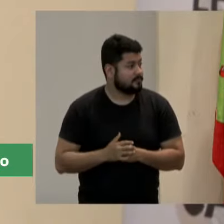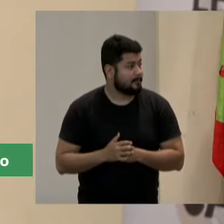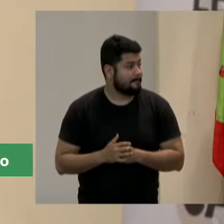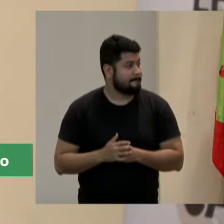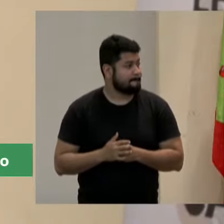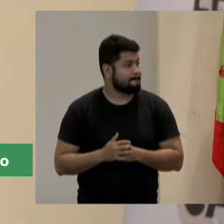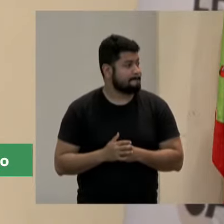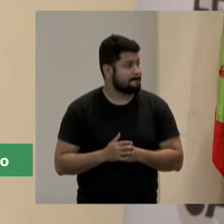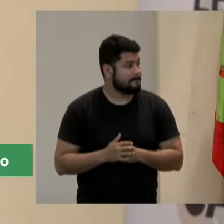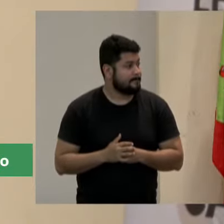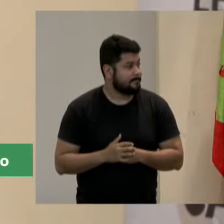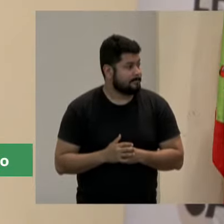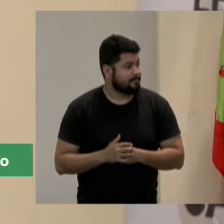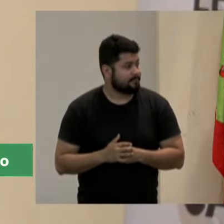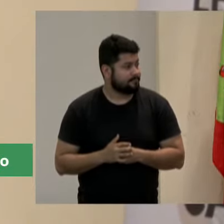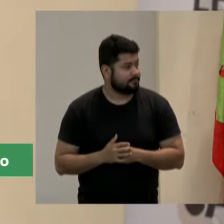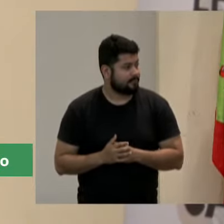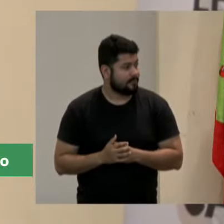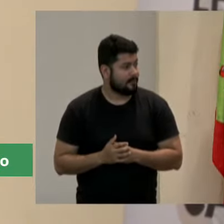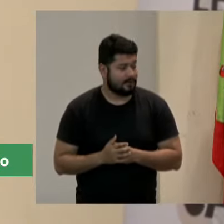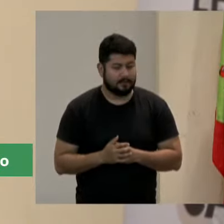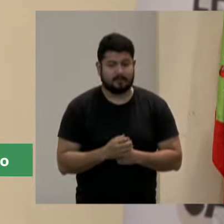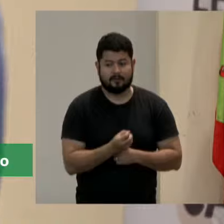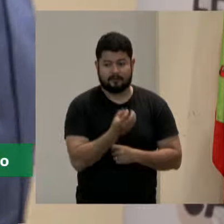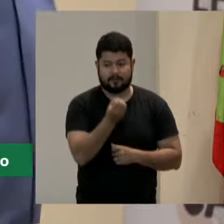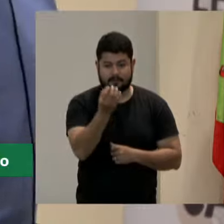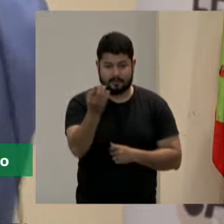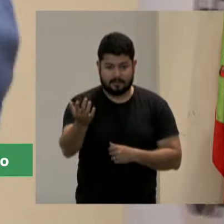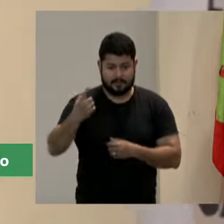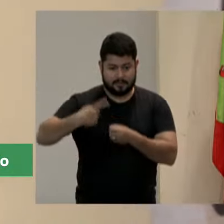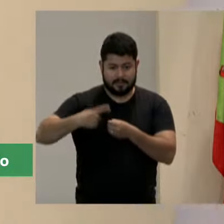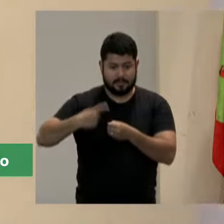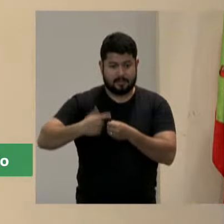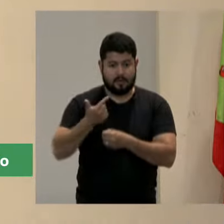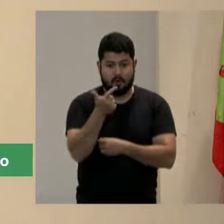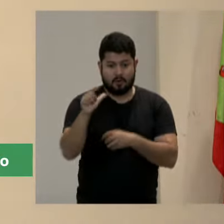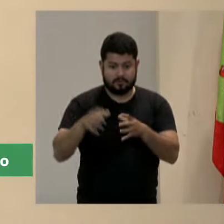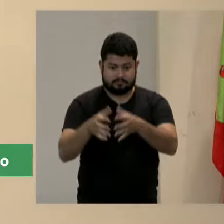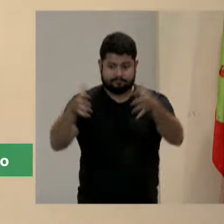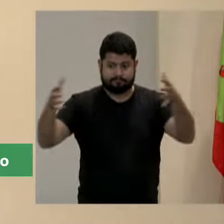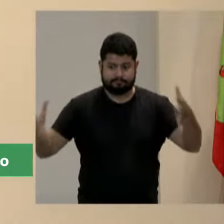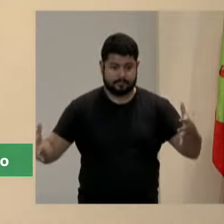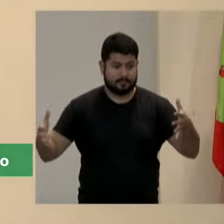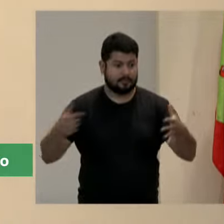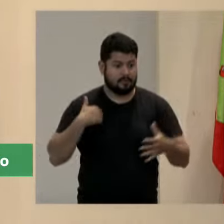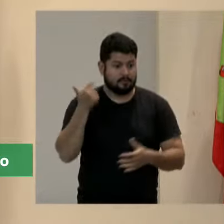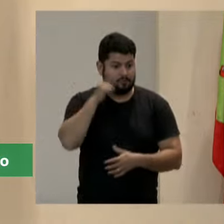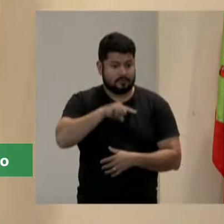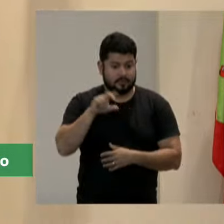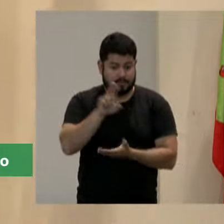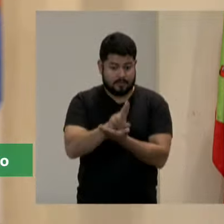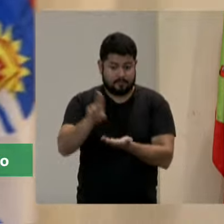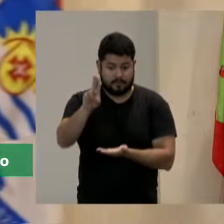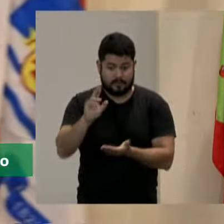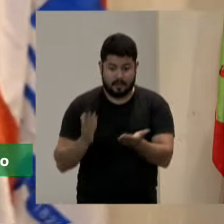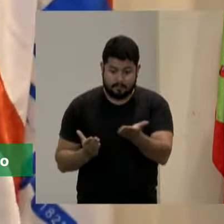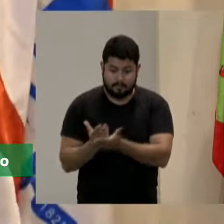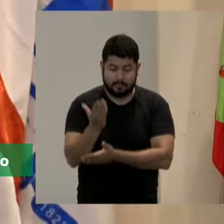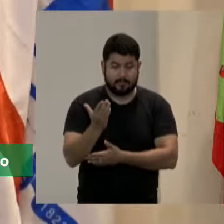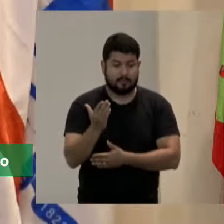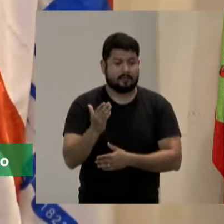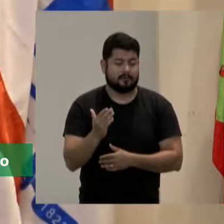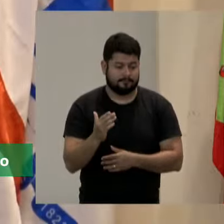vez. Então eu viajei e fui embora para uma cidade maior chamada Montes Claros, onde eu fui tentar fazer meu curso superior, e eu fui aprovado no curso de